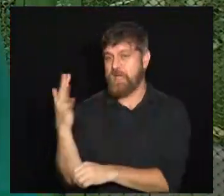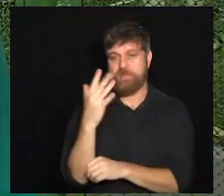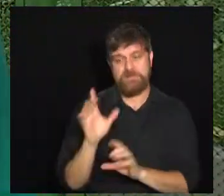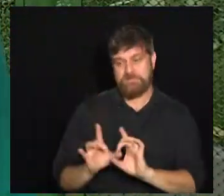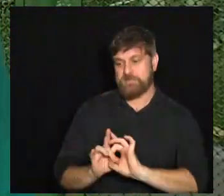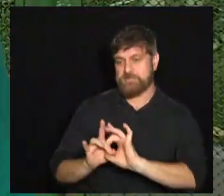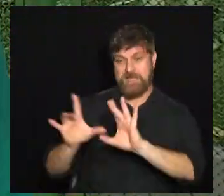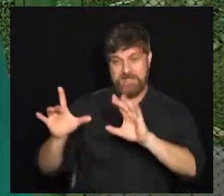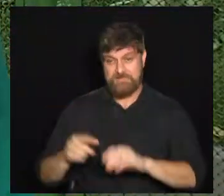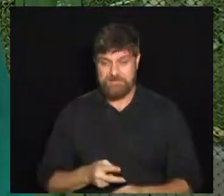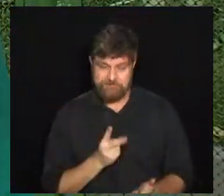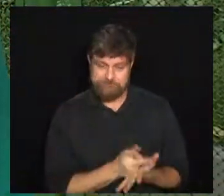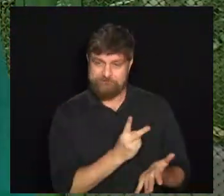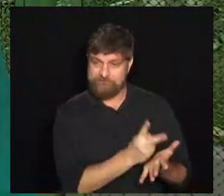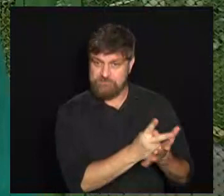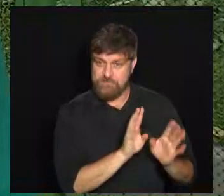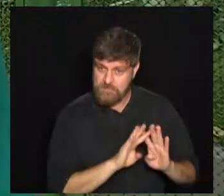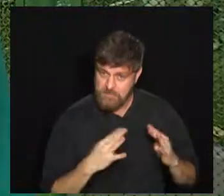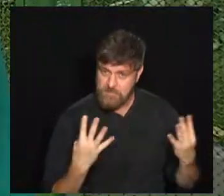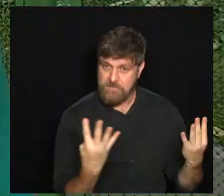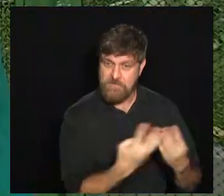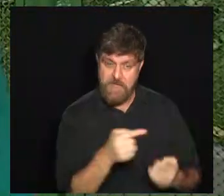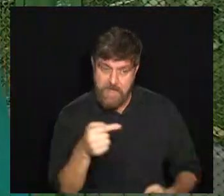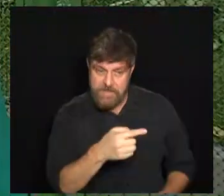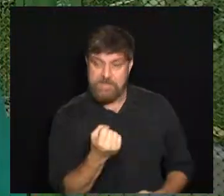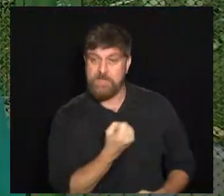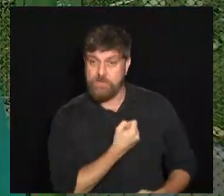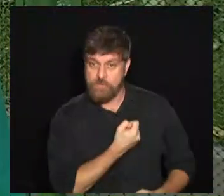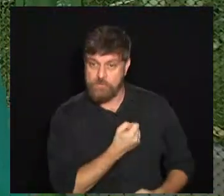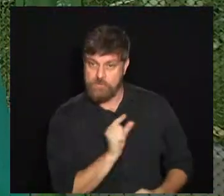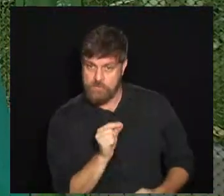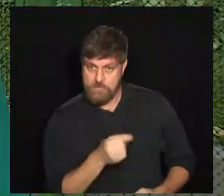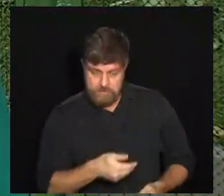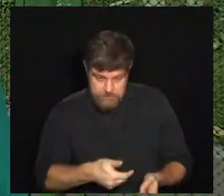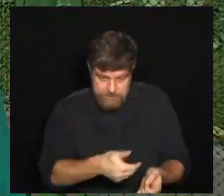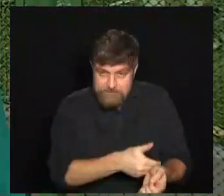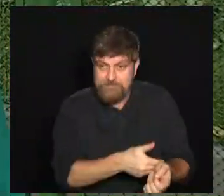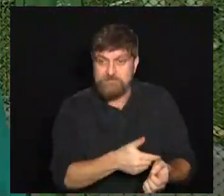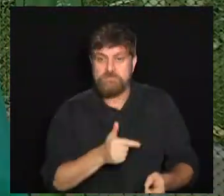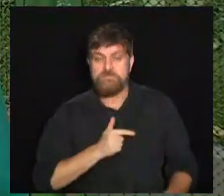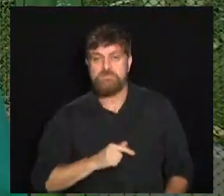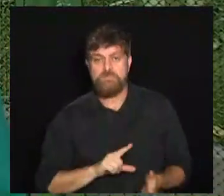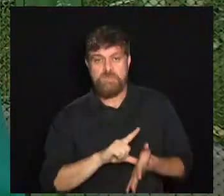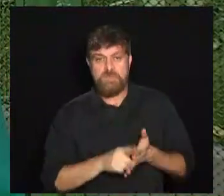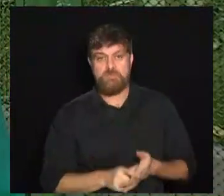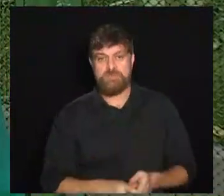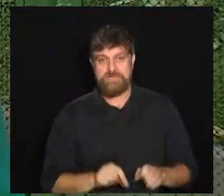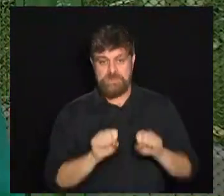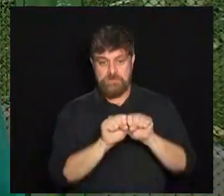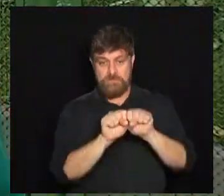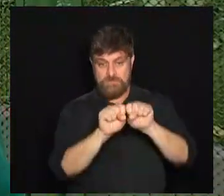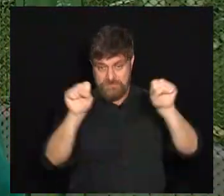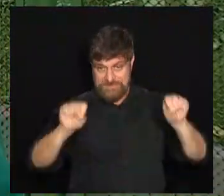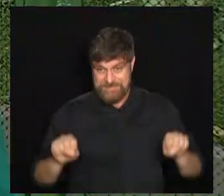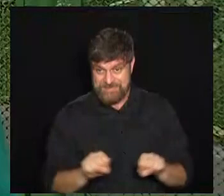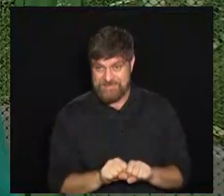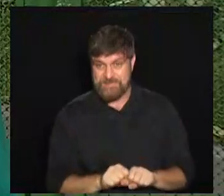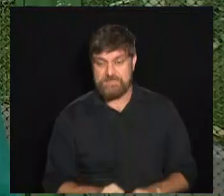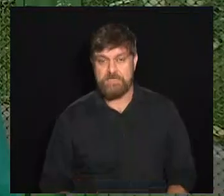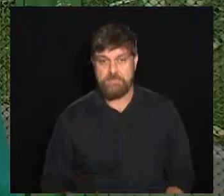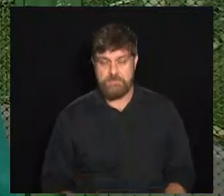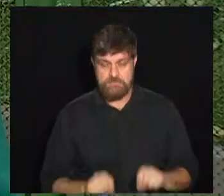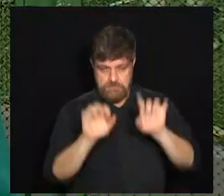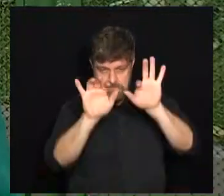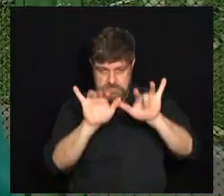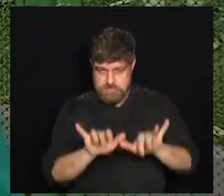E aí sim, eles recebem a identificação pelo microchip e isso é lançado num sistema que é o sistema GFAO,